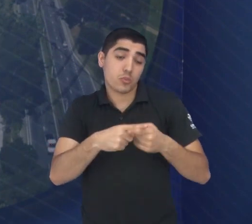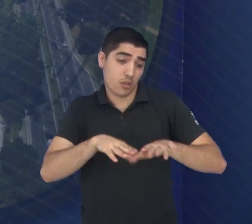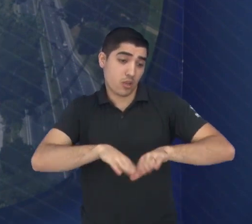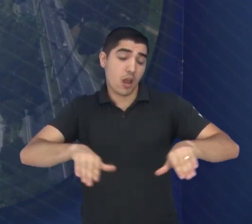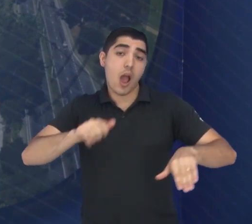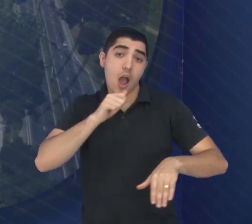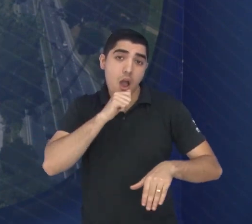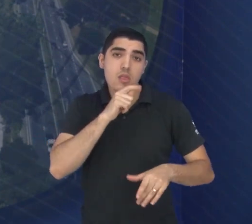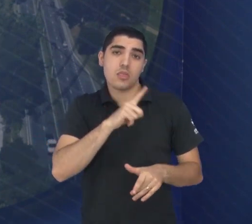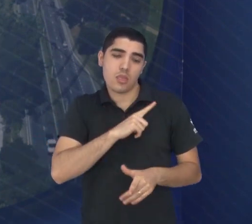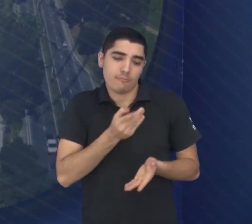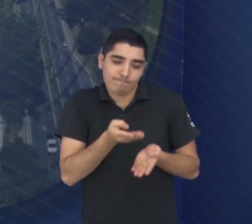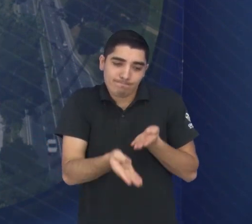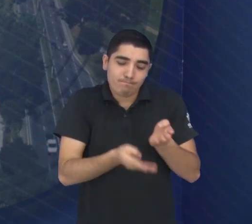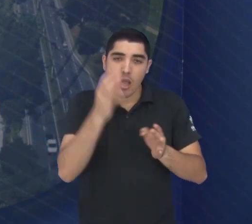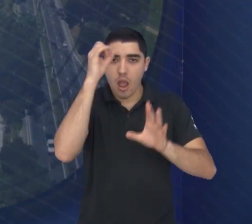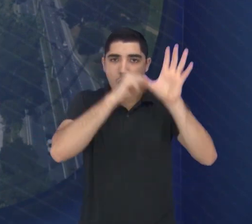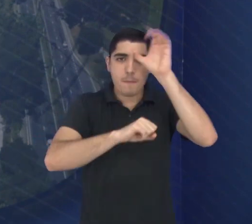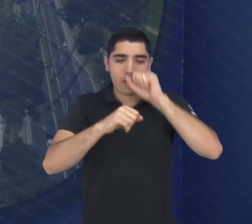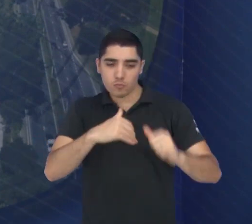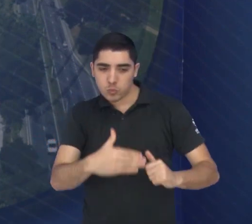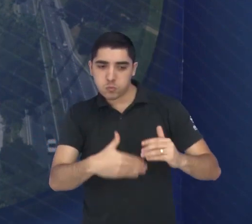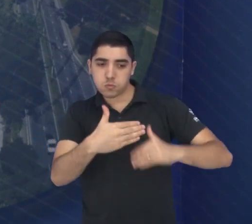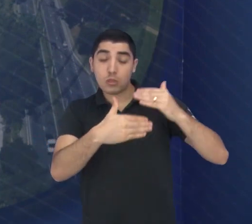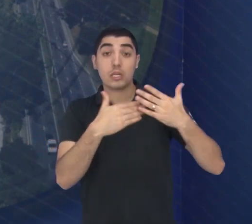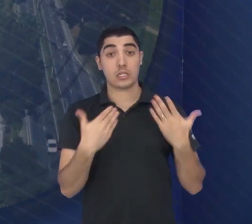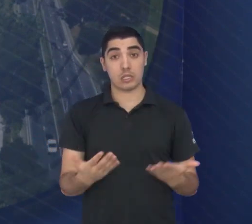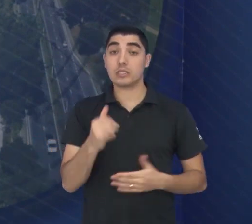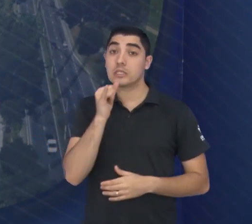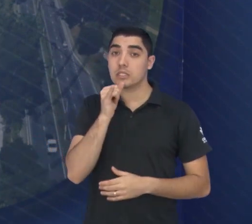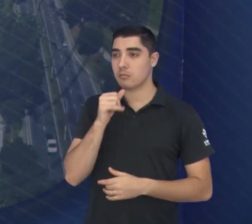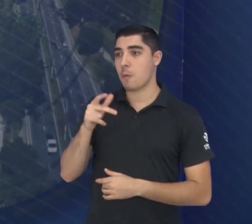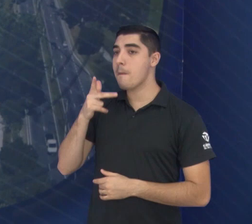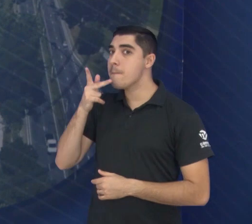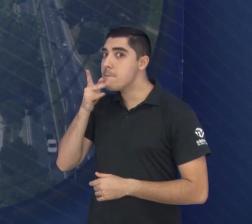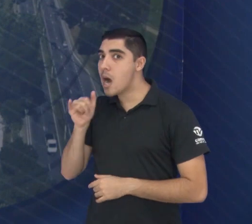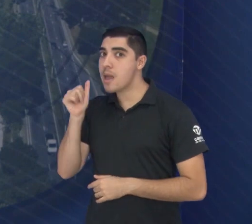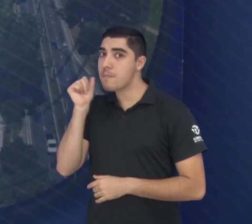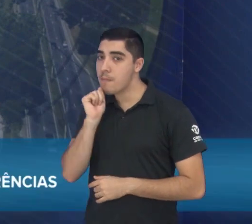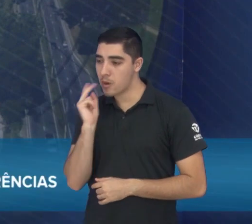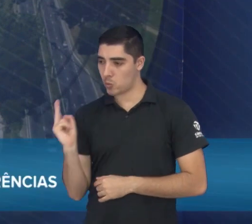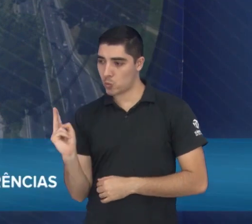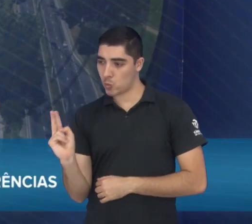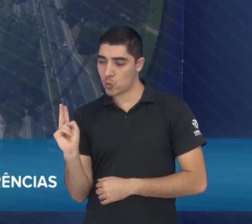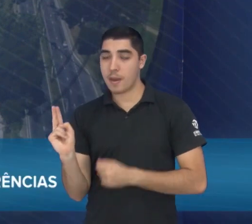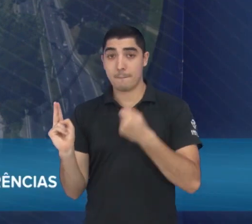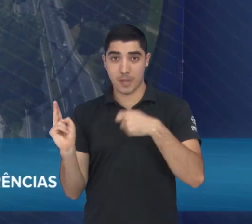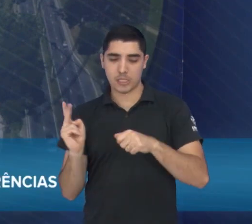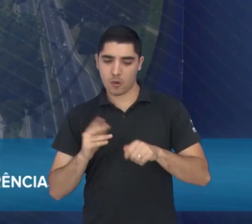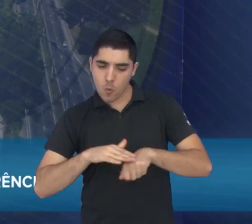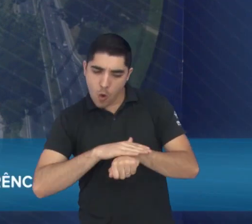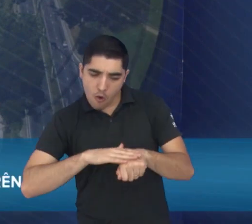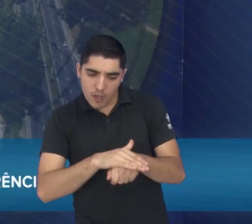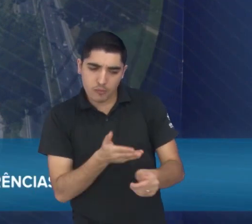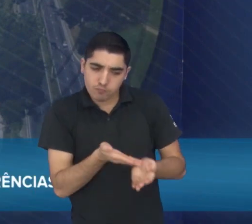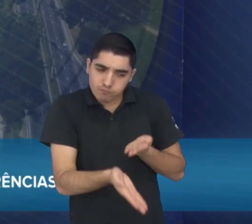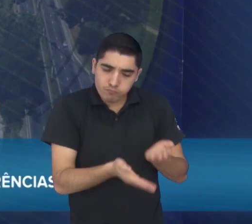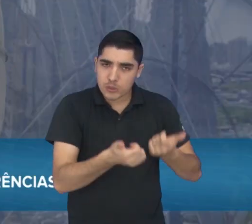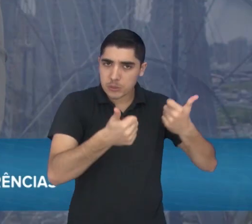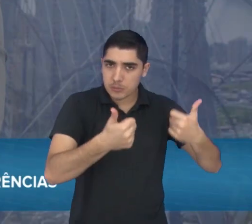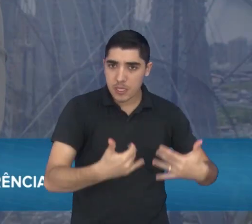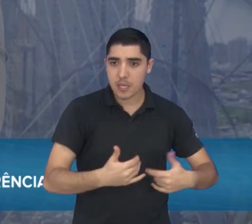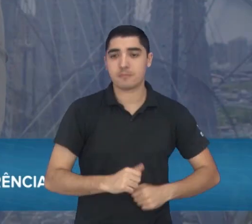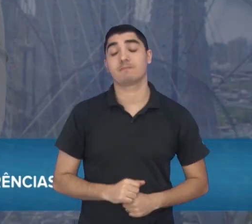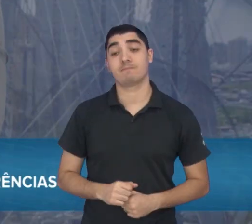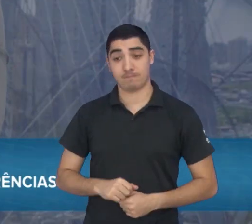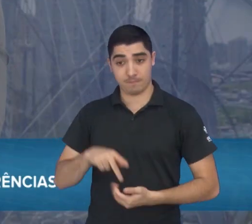Então é importante, nesse primeiro momento, que os pais tenham um diálogo claro com eles, né? E o principal aspecto que a